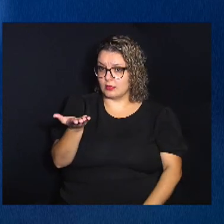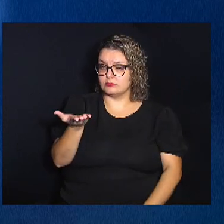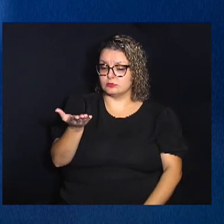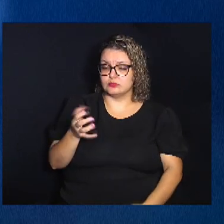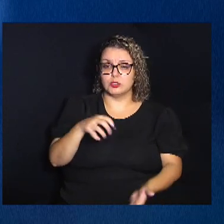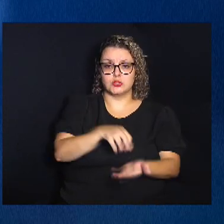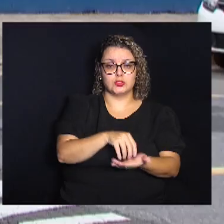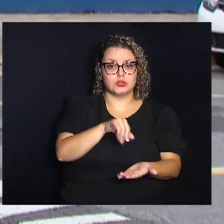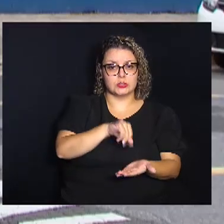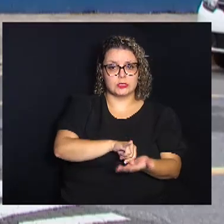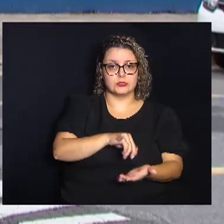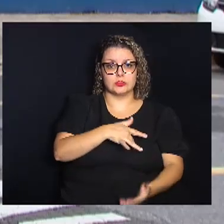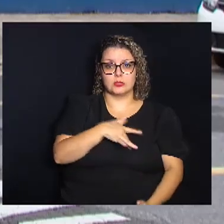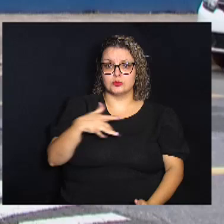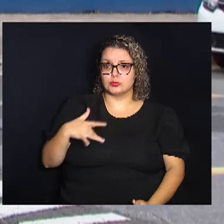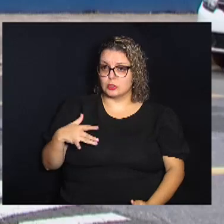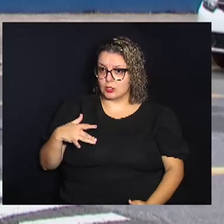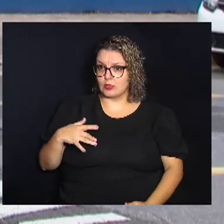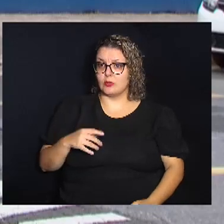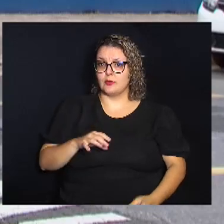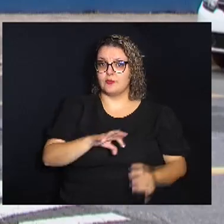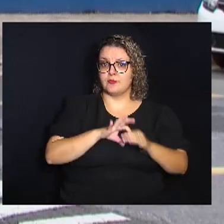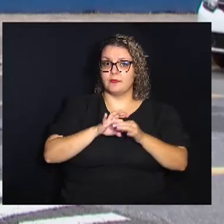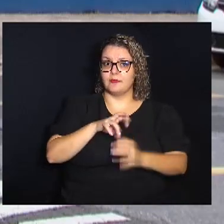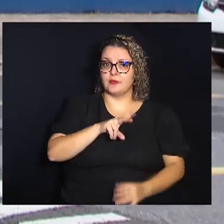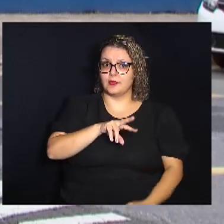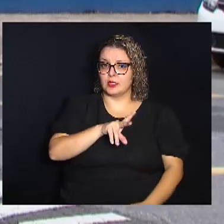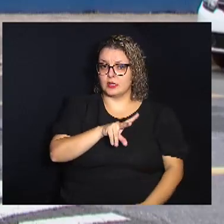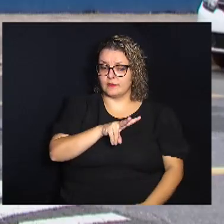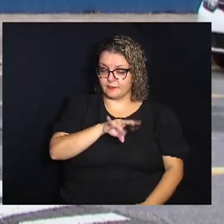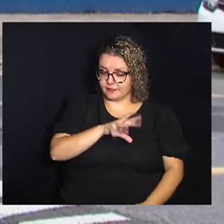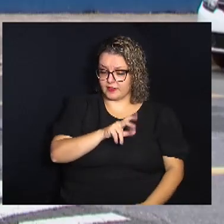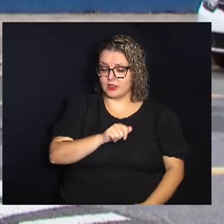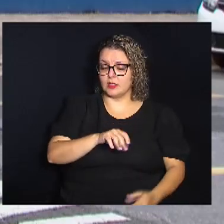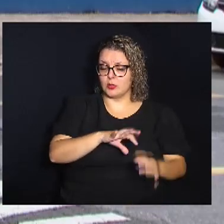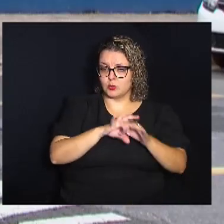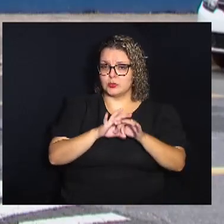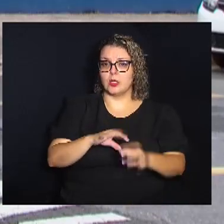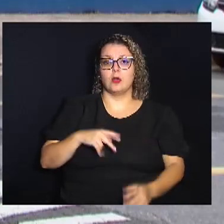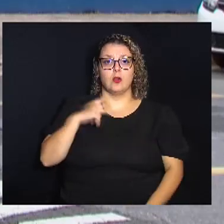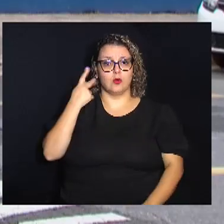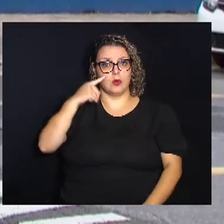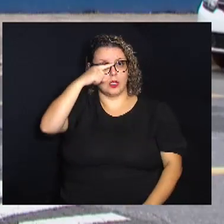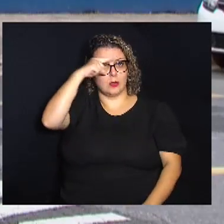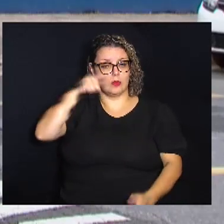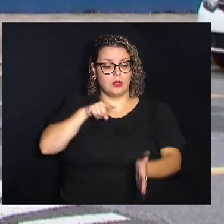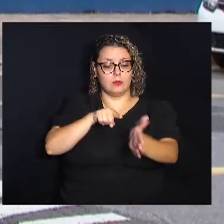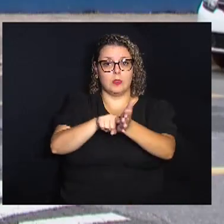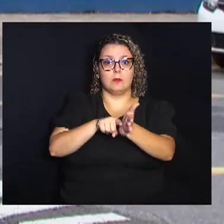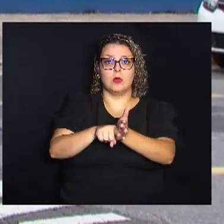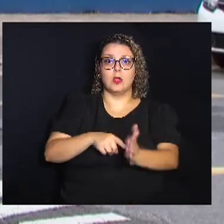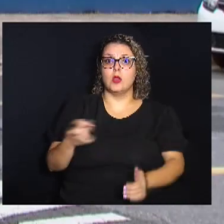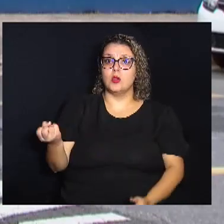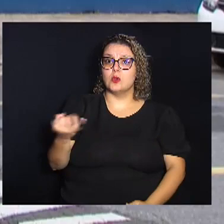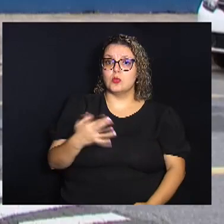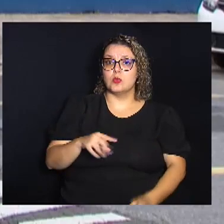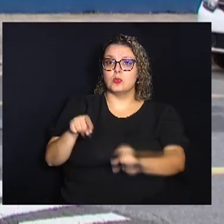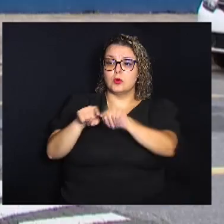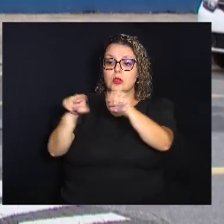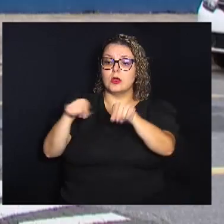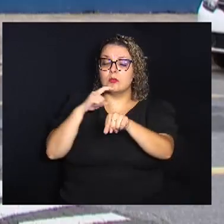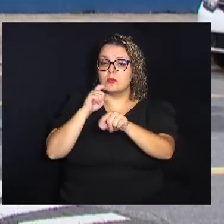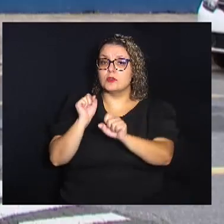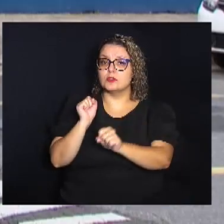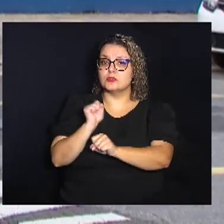de Saúde da Vila União. Entre os questionamentos, Otto Alejandro quer saber quantos aparelhos foram comprados